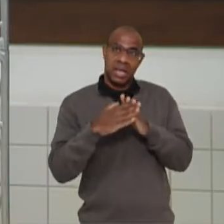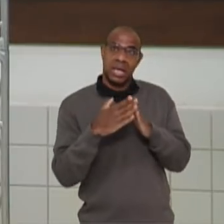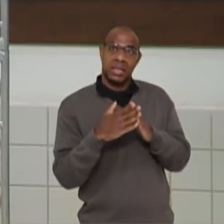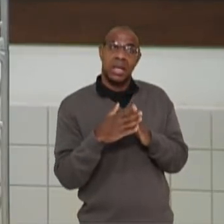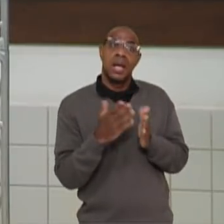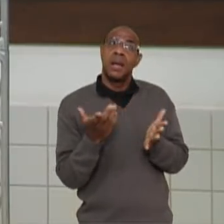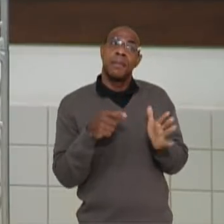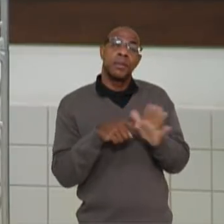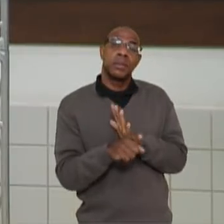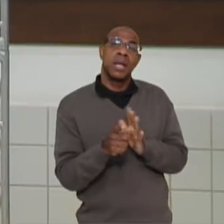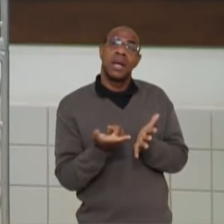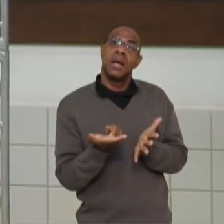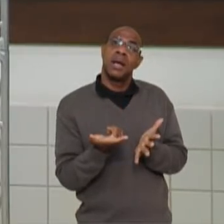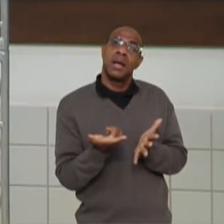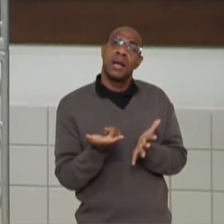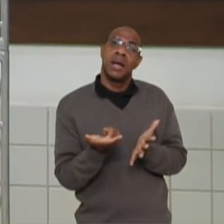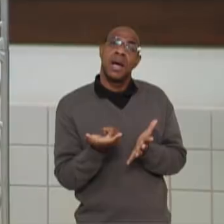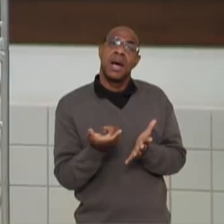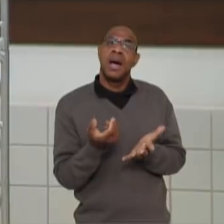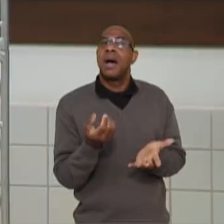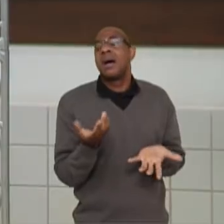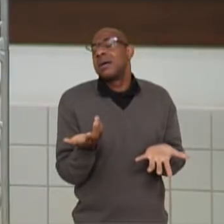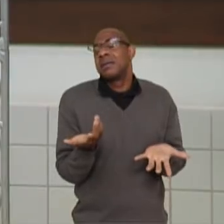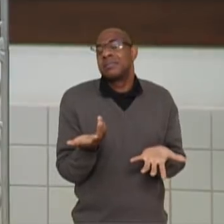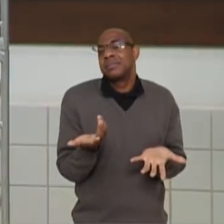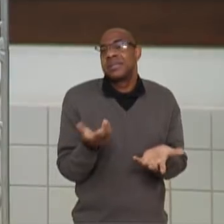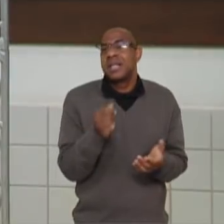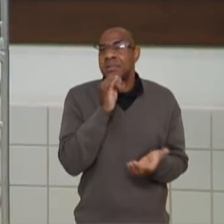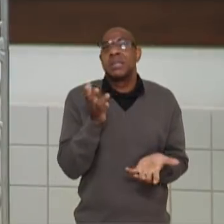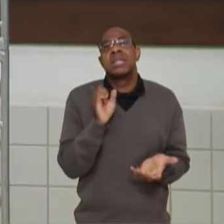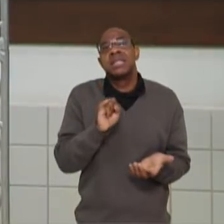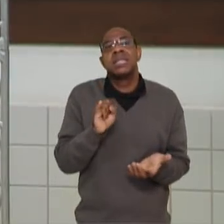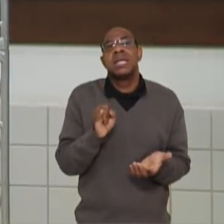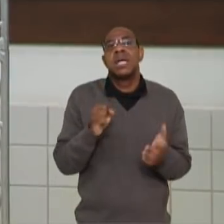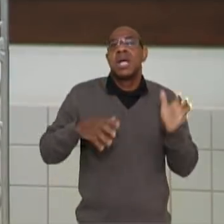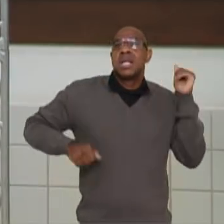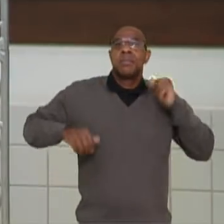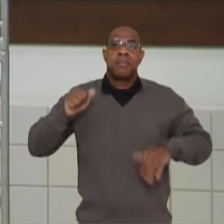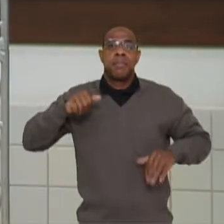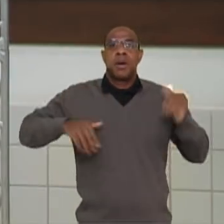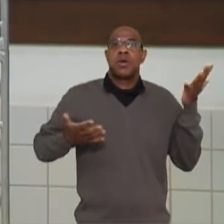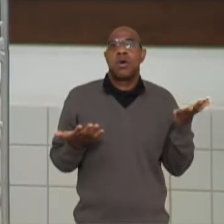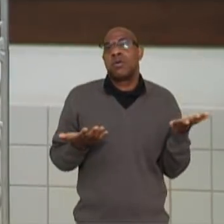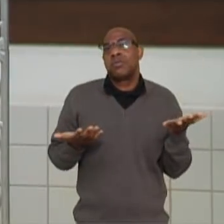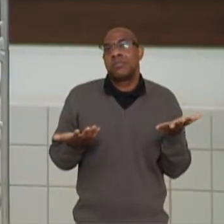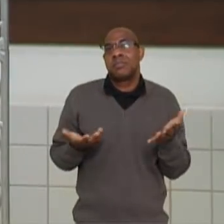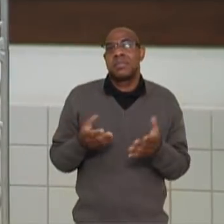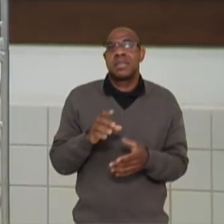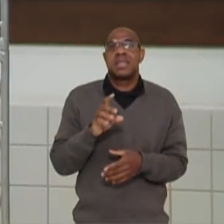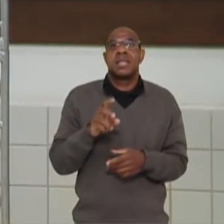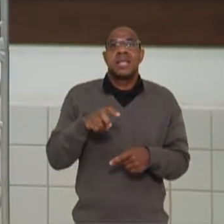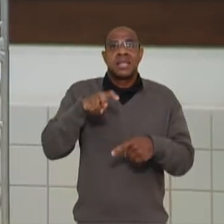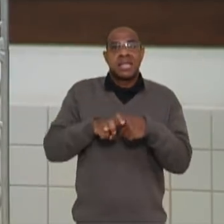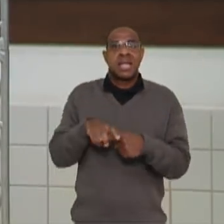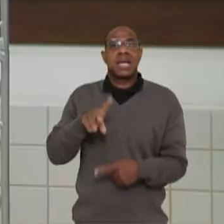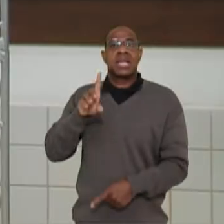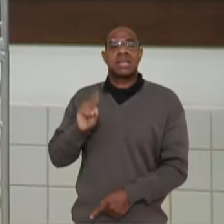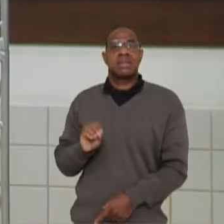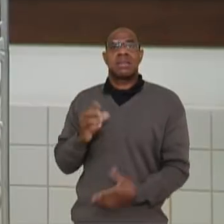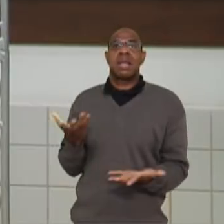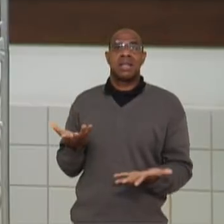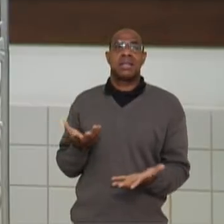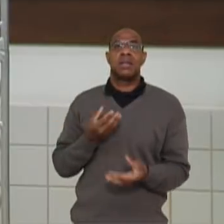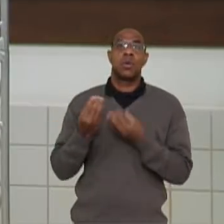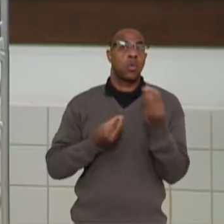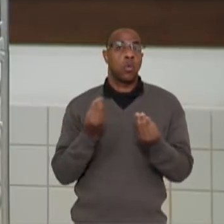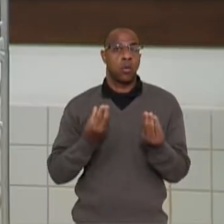Né? De ser um brasileiro na cadeira 10, de ser um espanhol na cadeira 10. Calculei. Aproveite esse exercício para treinar mais a tua habilidade em